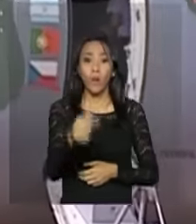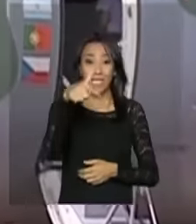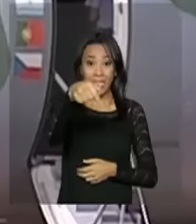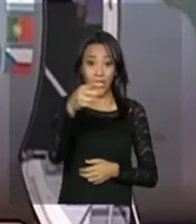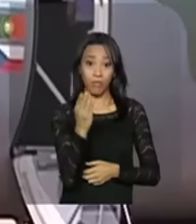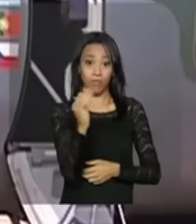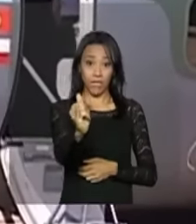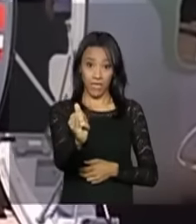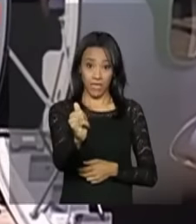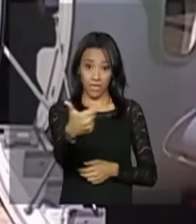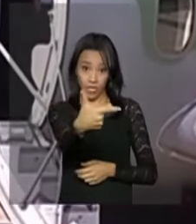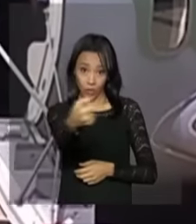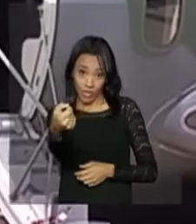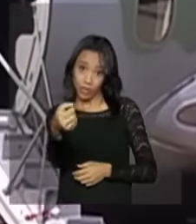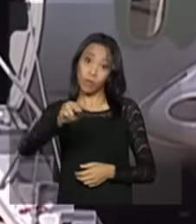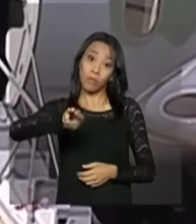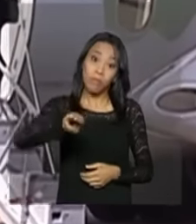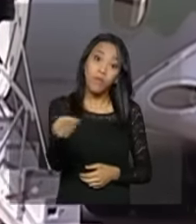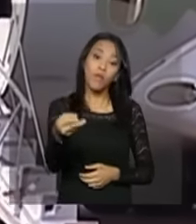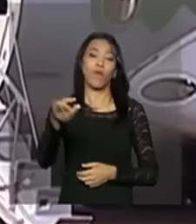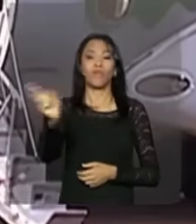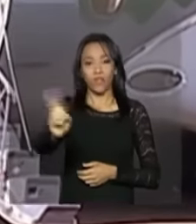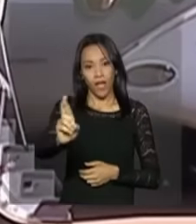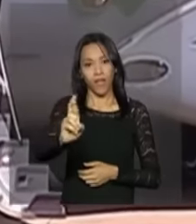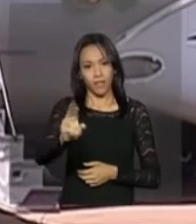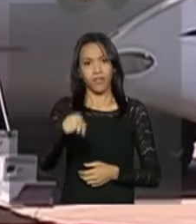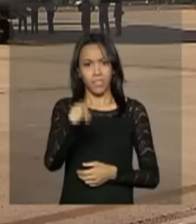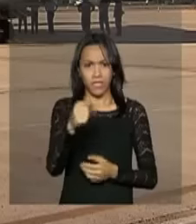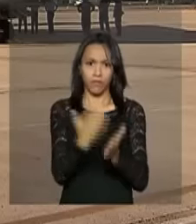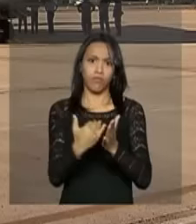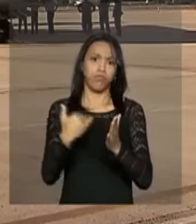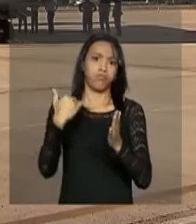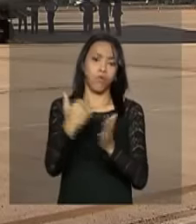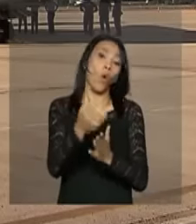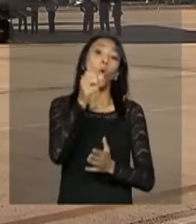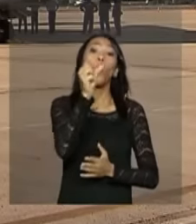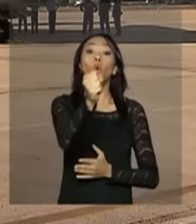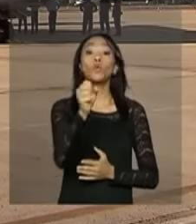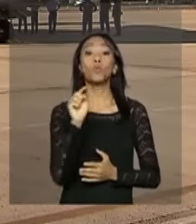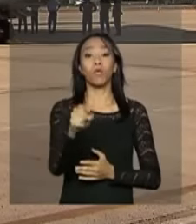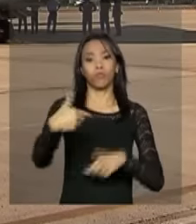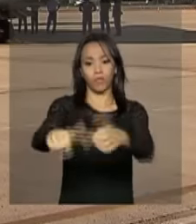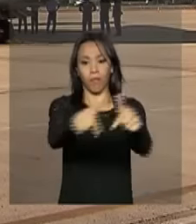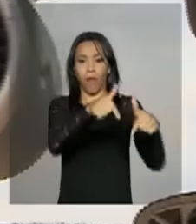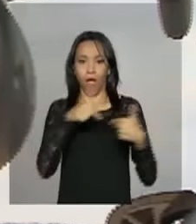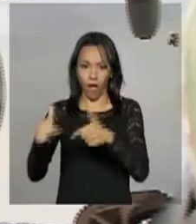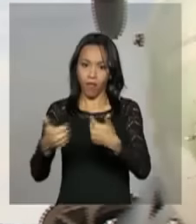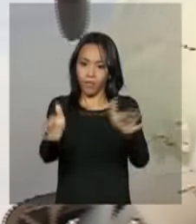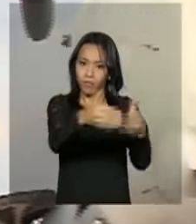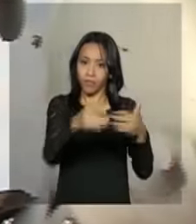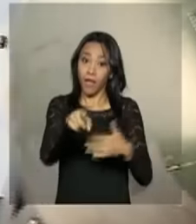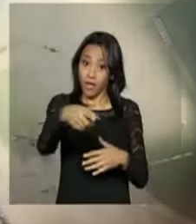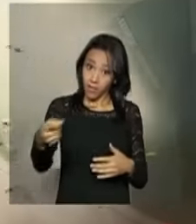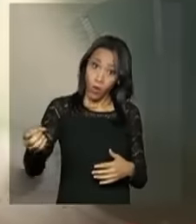era o principal partido da base aliada, decidiu deixar de apoiar o governo. O partido ocupa atualmente 6 ministérios no governo Dilma.